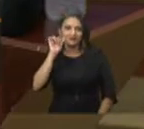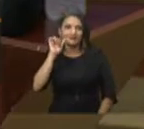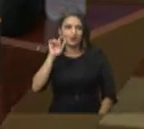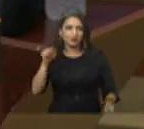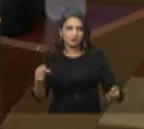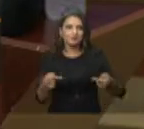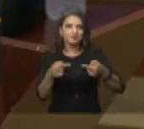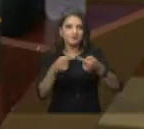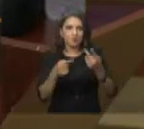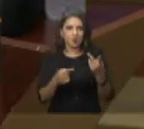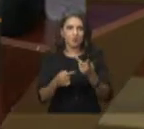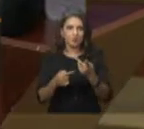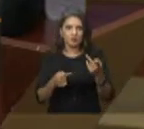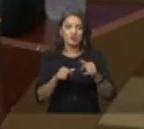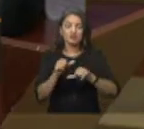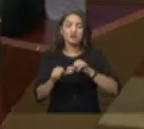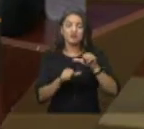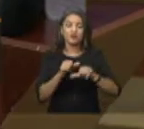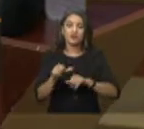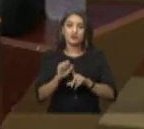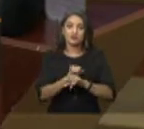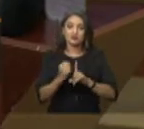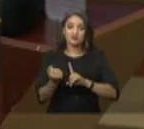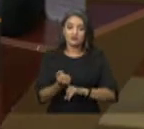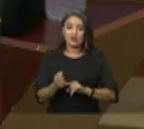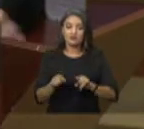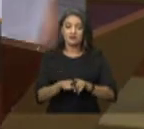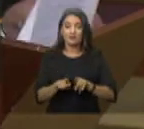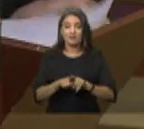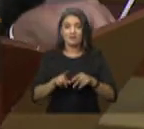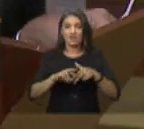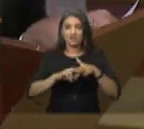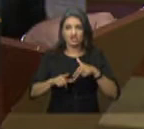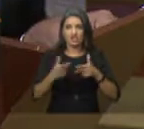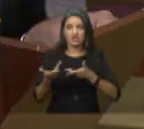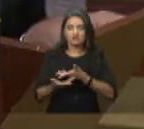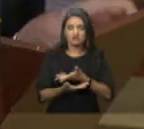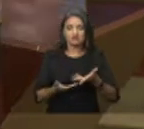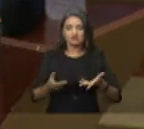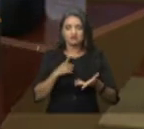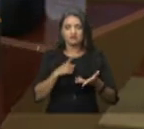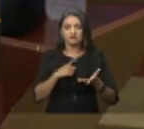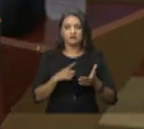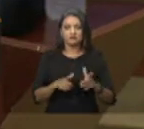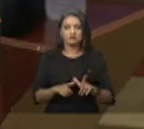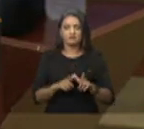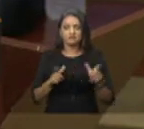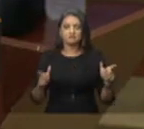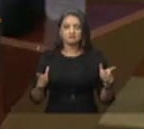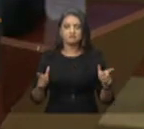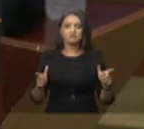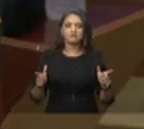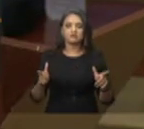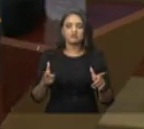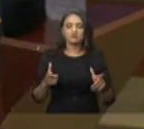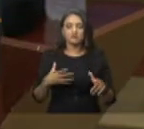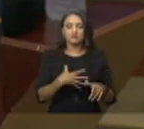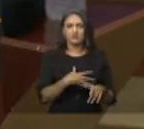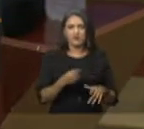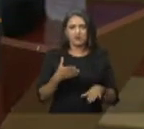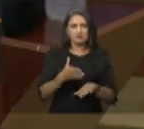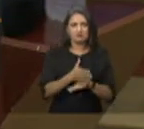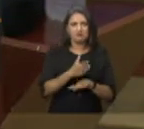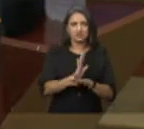sociais e das relações de gênero marcada sobre tudo pelo ingresso em maior quantidade de mulheres com filhos no mercado de